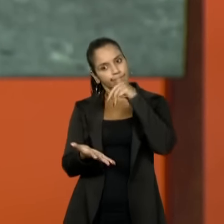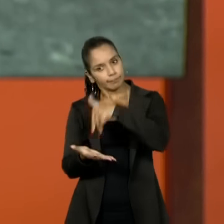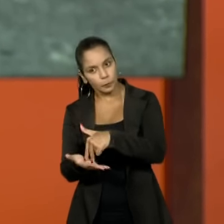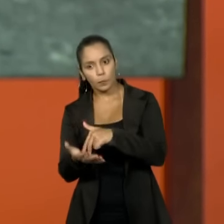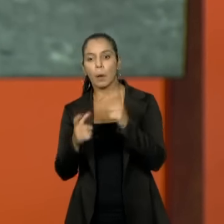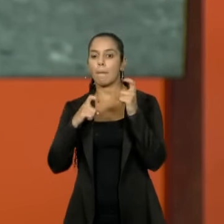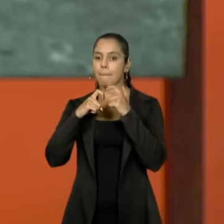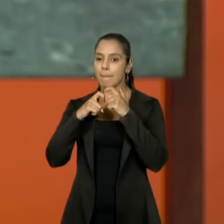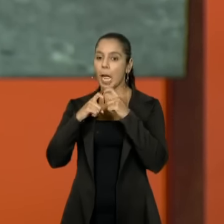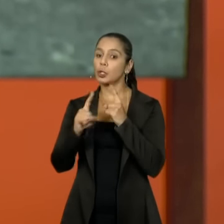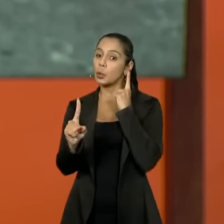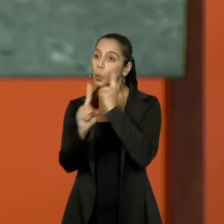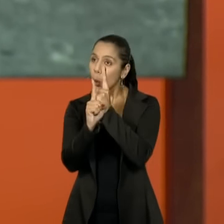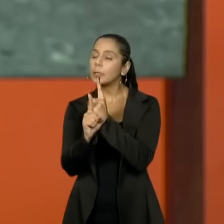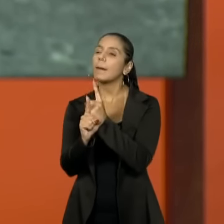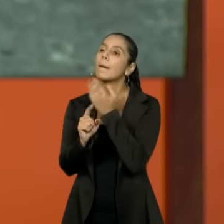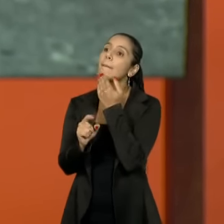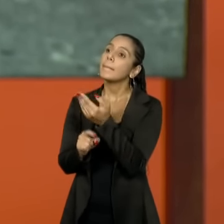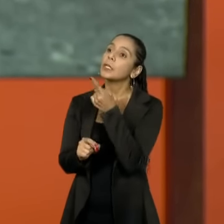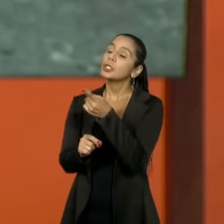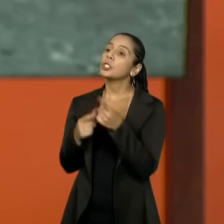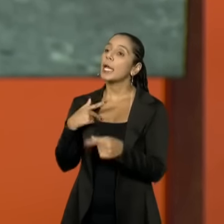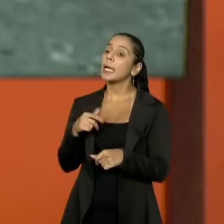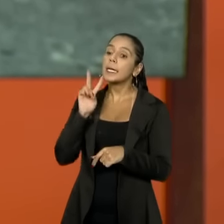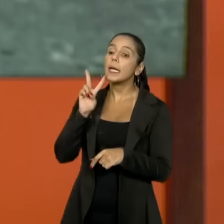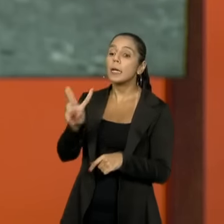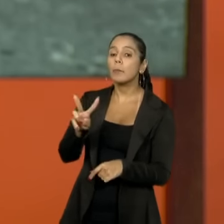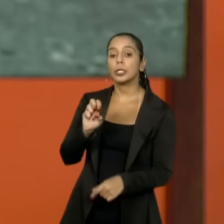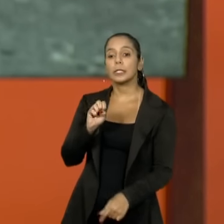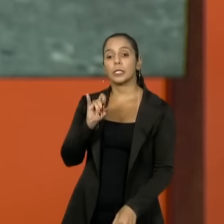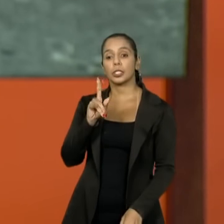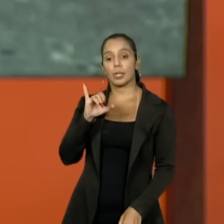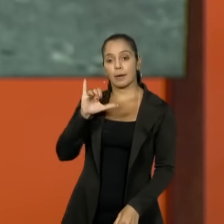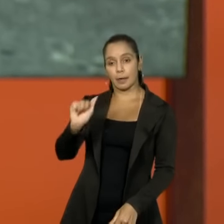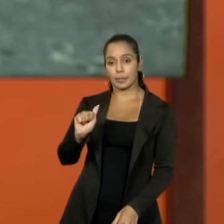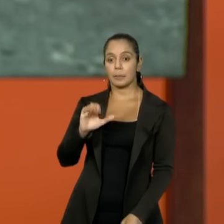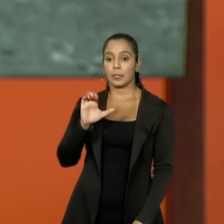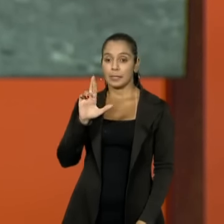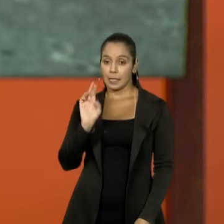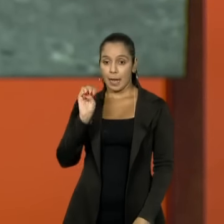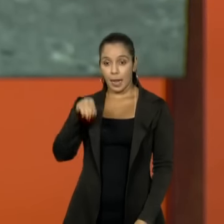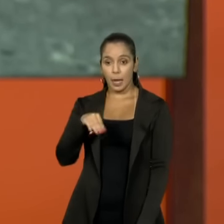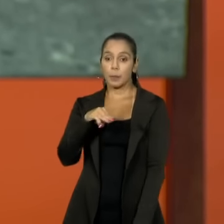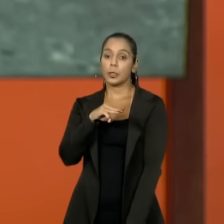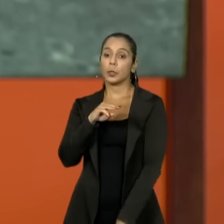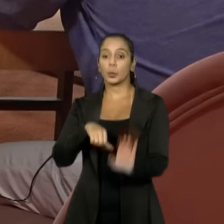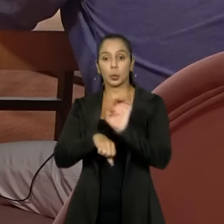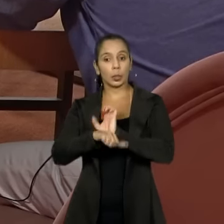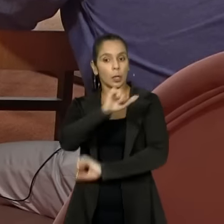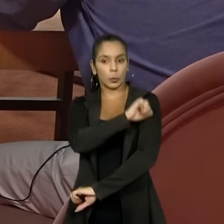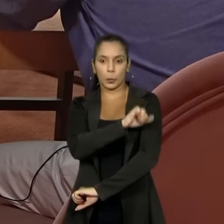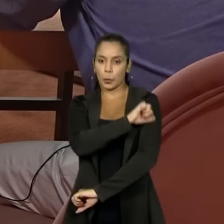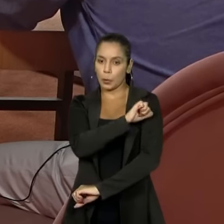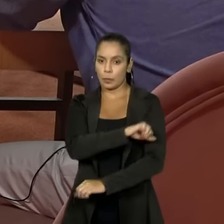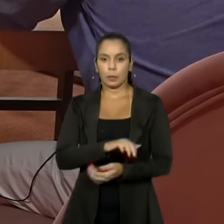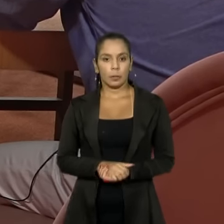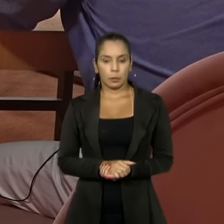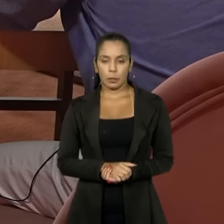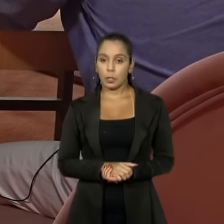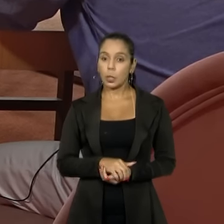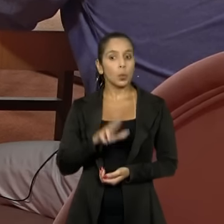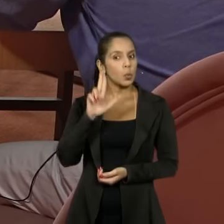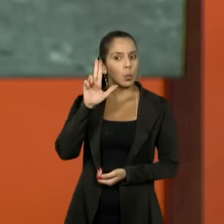operou, e pedi a ele que ele desarquivasse a sindicância aberta pelo Conselho Regional de Medicina do Estado do Rio de Janeiro. E ele 850 nunca tinha dado entrevista,